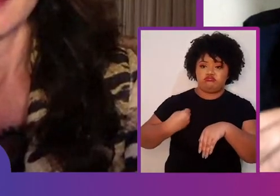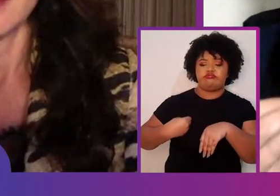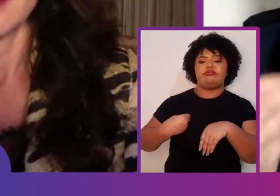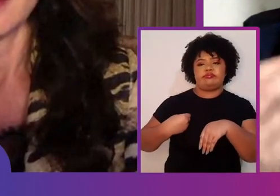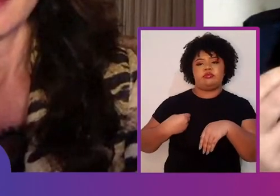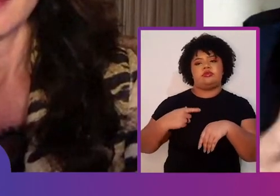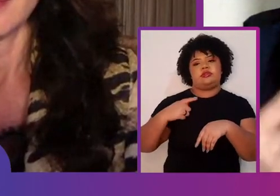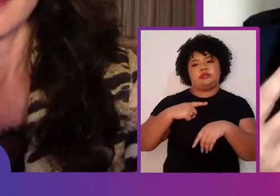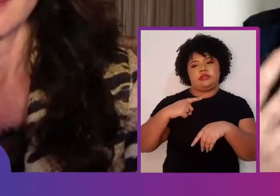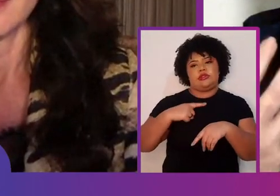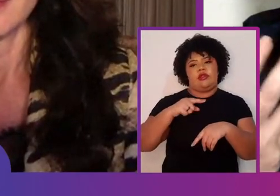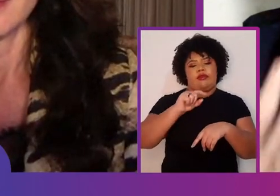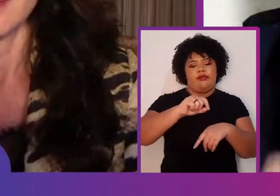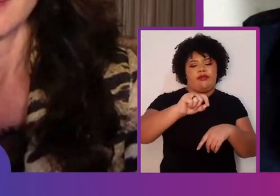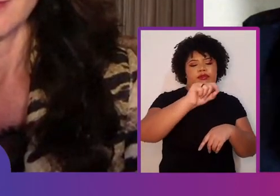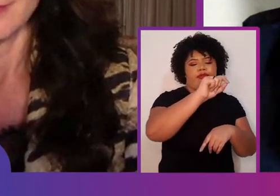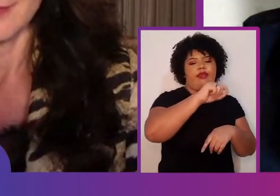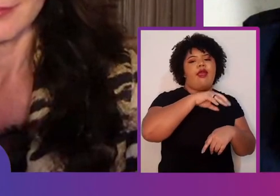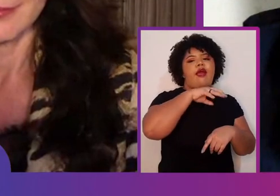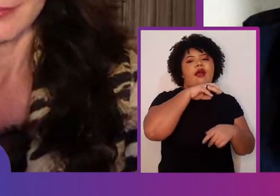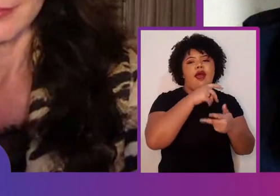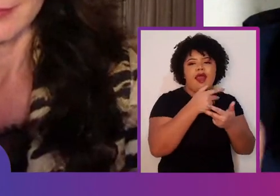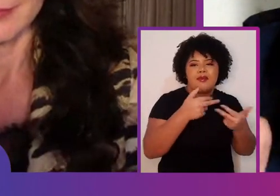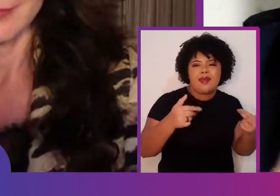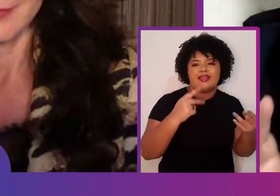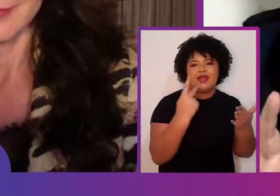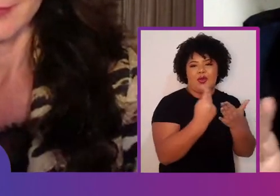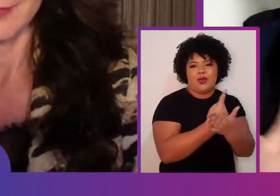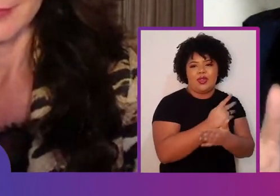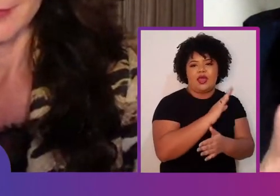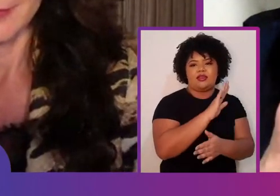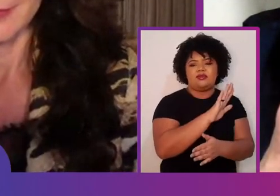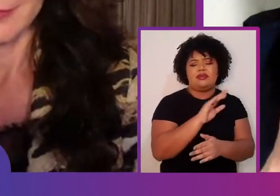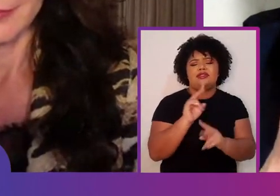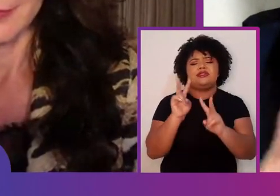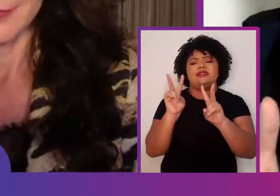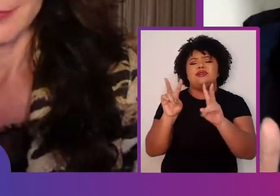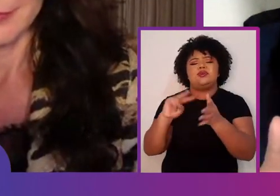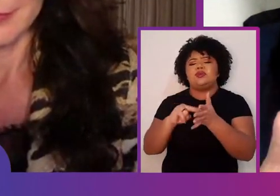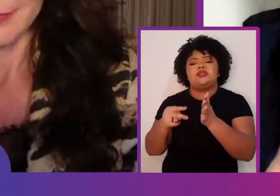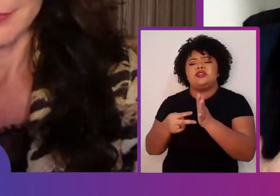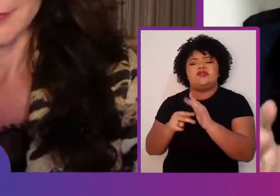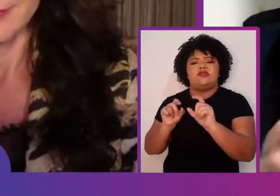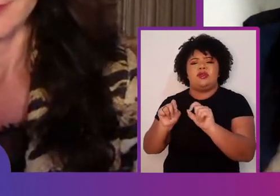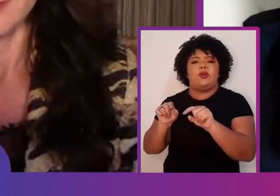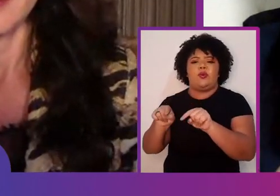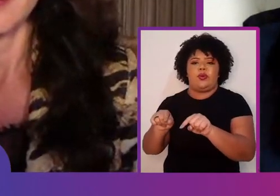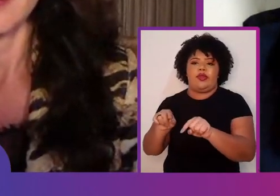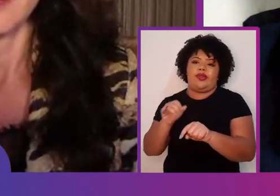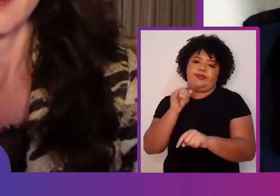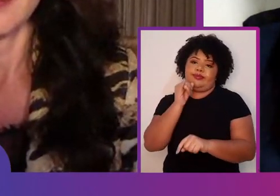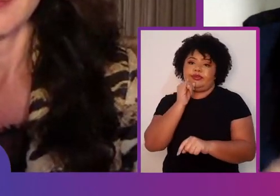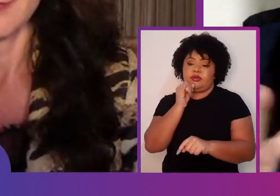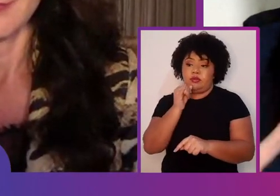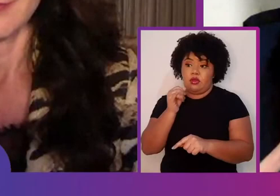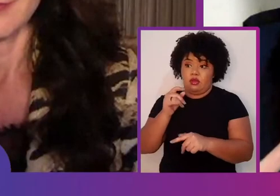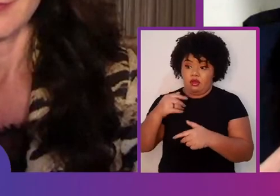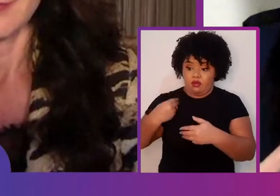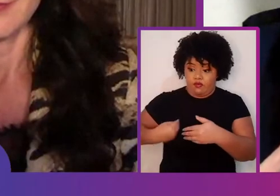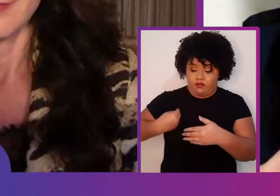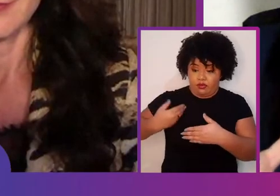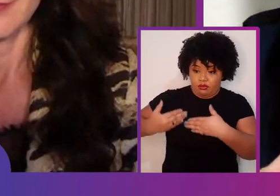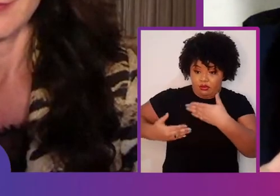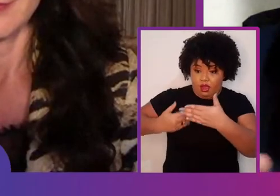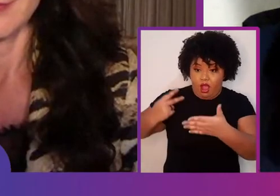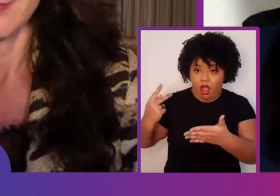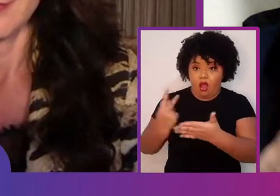que eu mencionei. E o que são essas atribuições de valências? Uma coisa acontece com a gente e a gente consegue dar uma nota